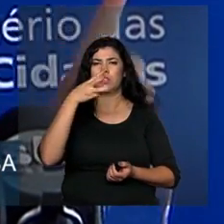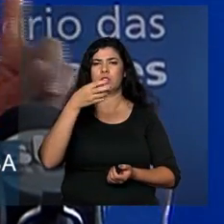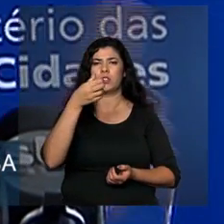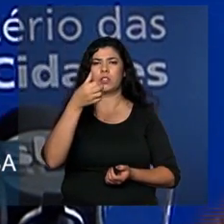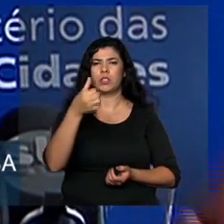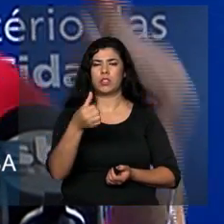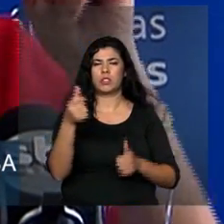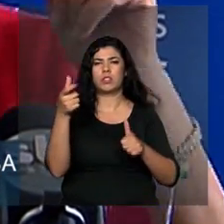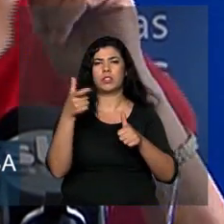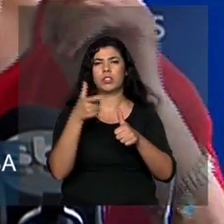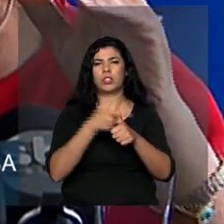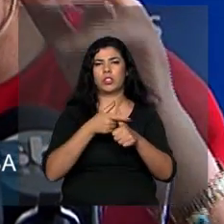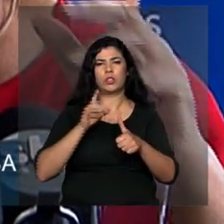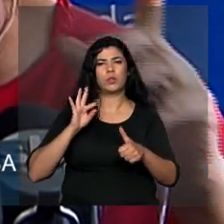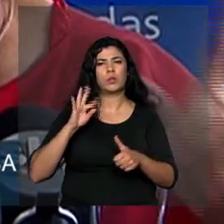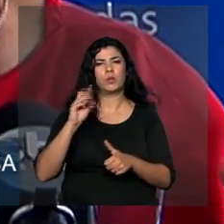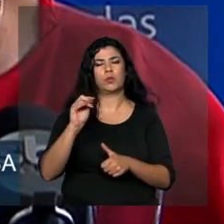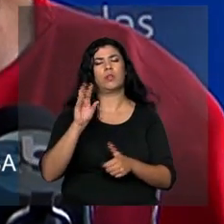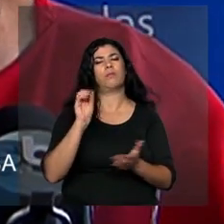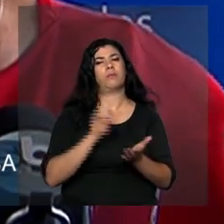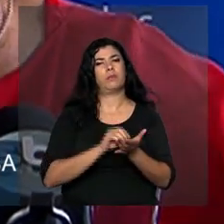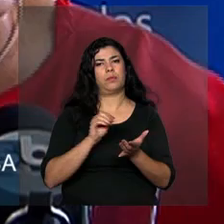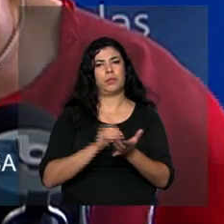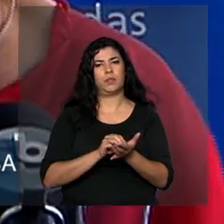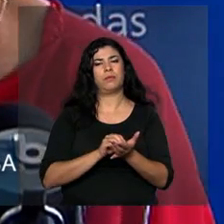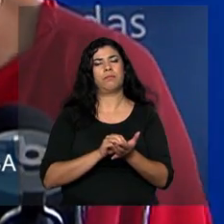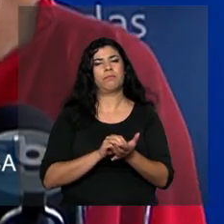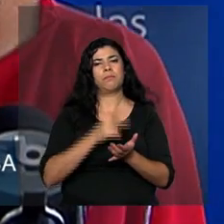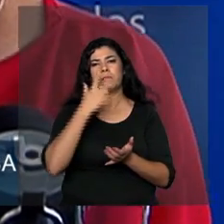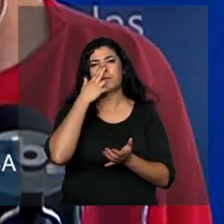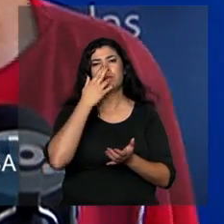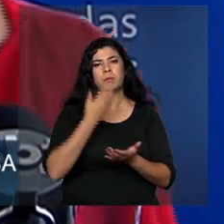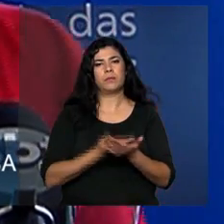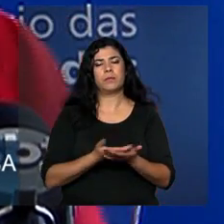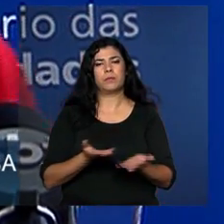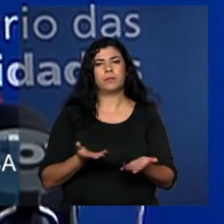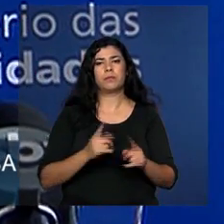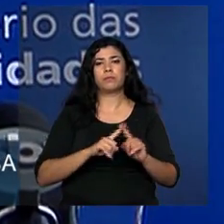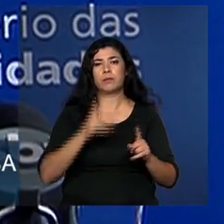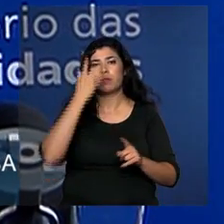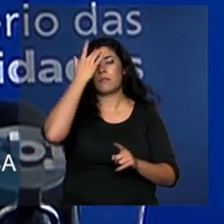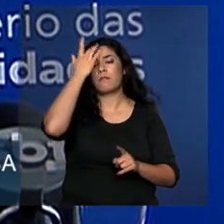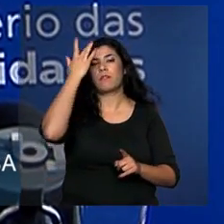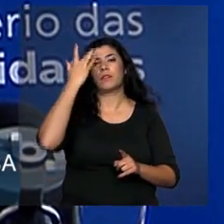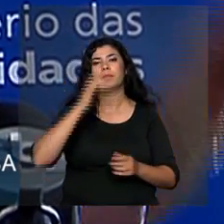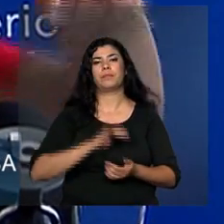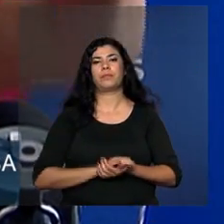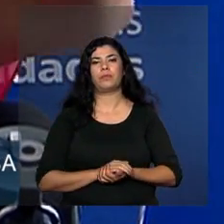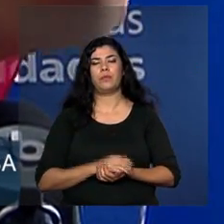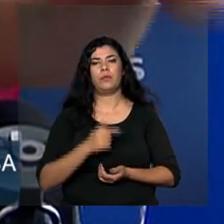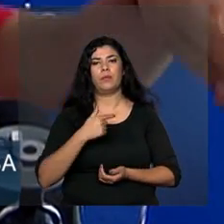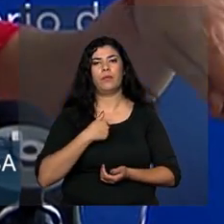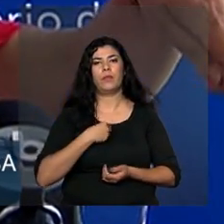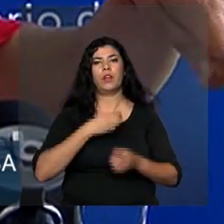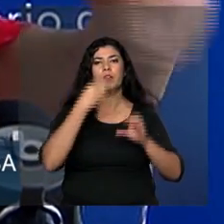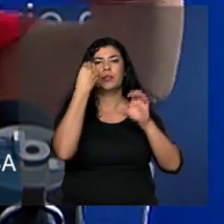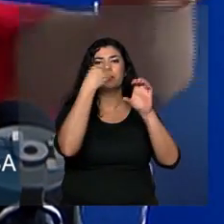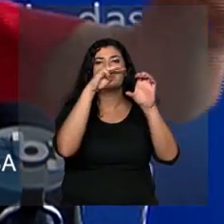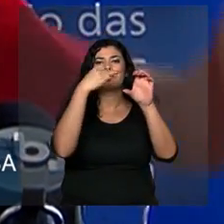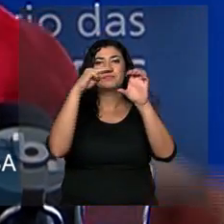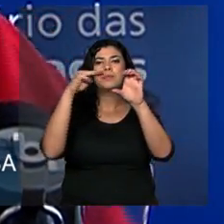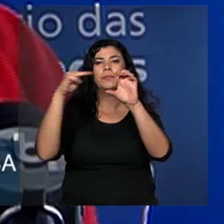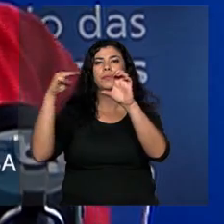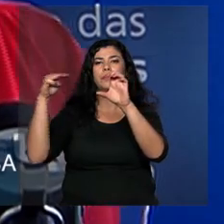líquida. Da líquida, eu acho que é 36, não tenho certeza. Mas é fácil, tá? Eu mando para vocês um